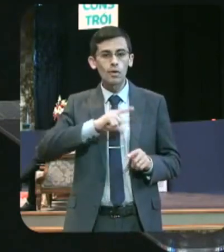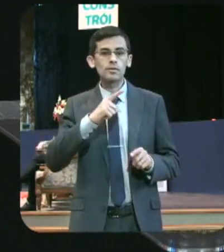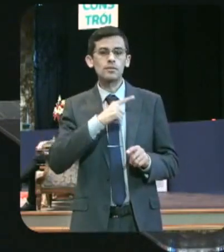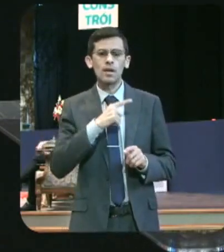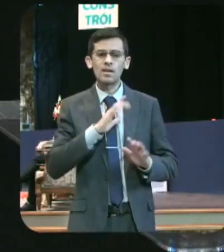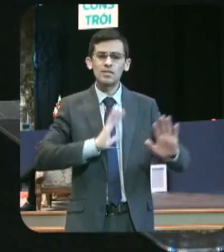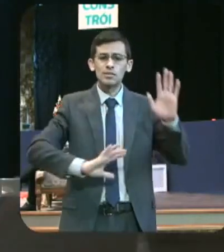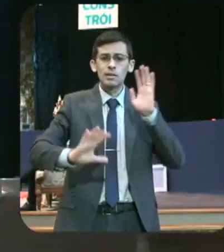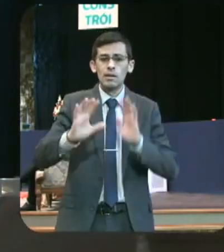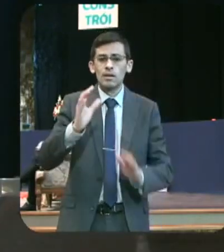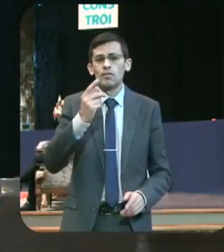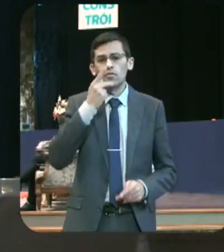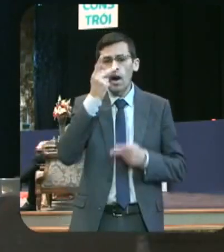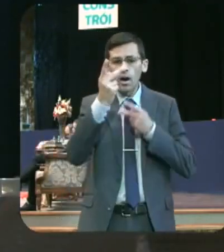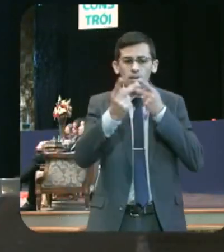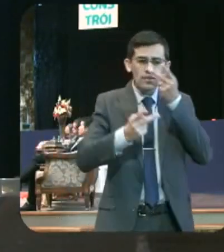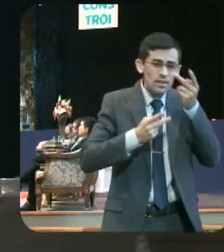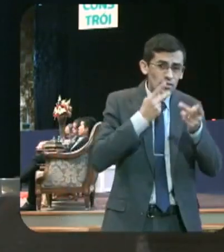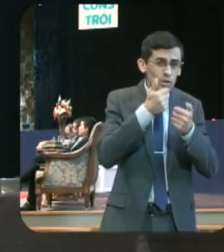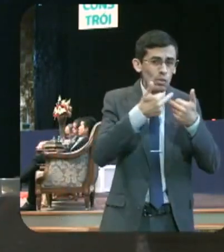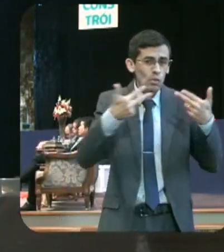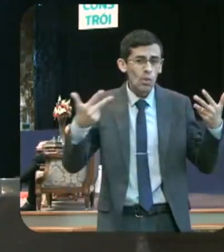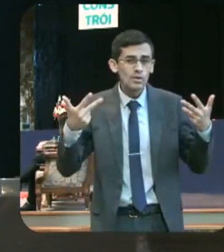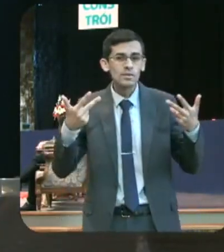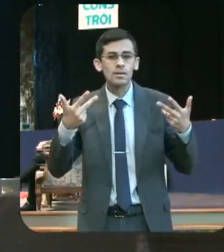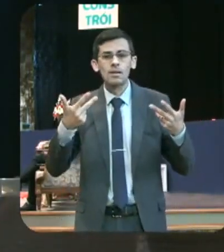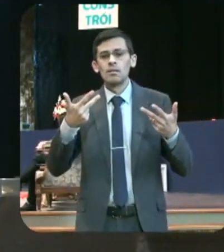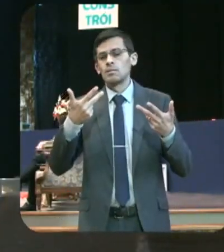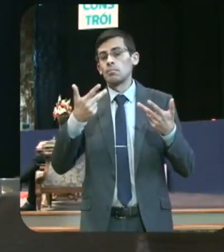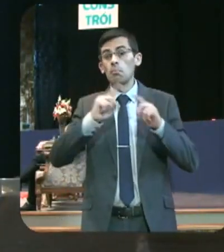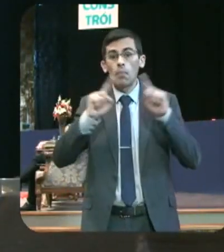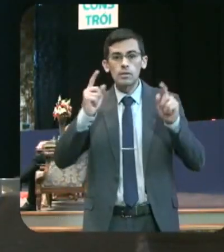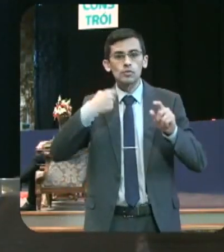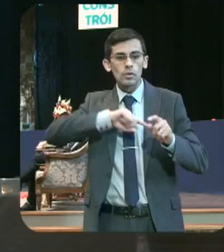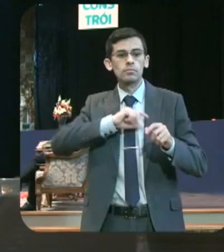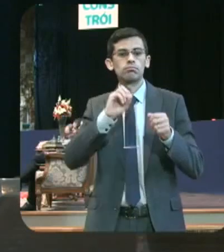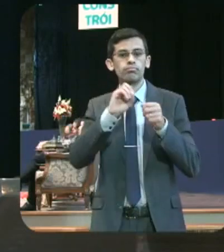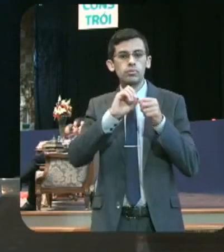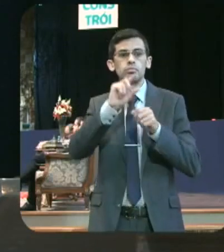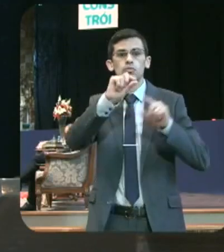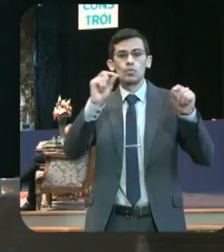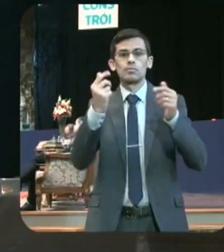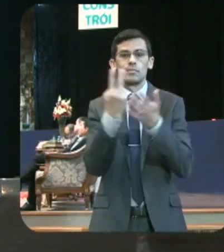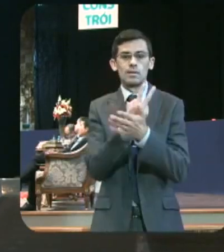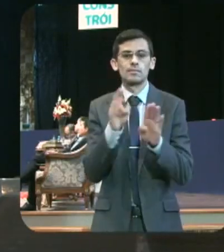de desculpas para a gente mesmo, para os males intencionais.